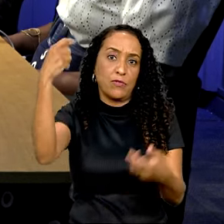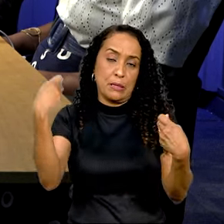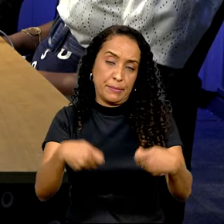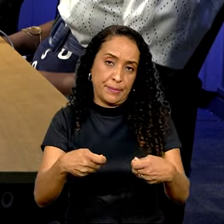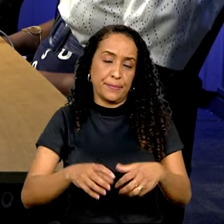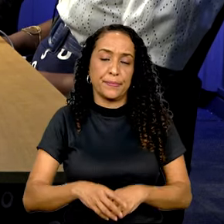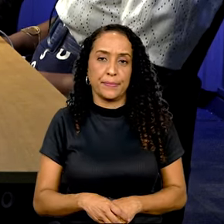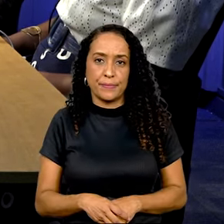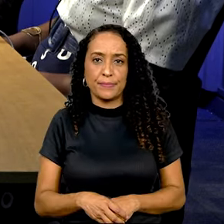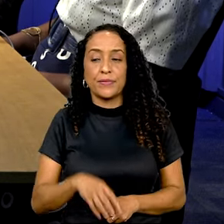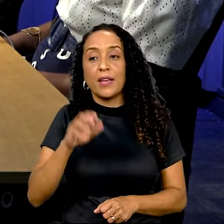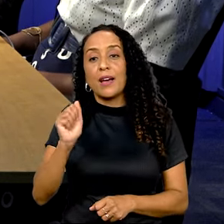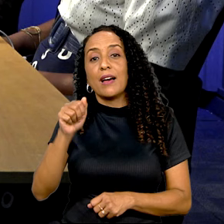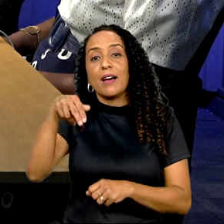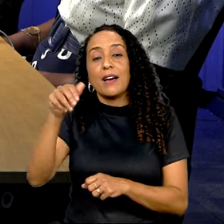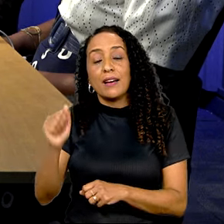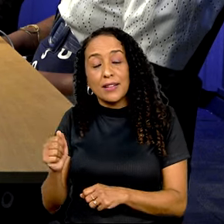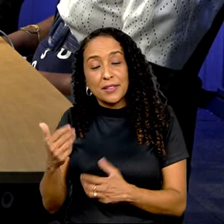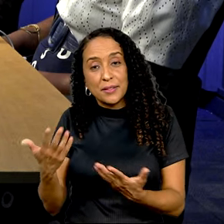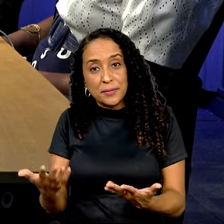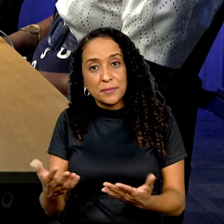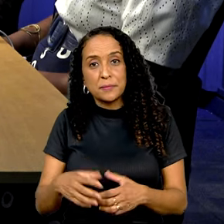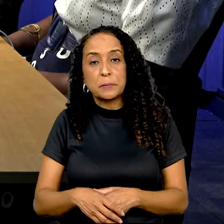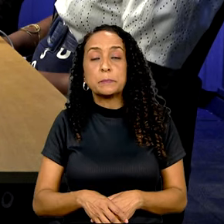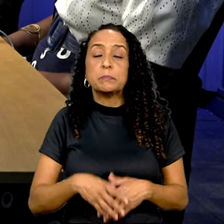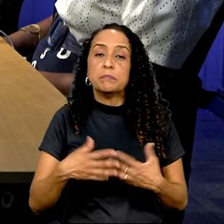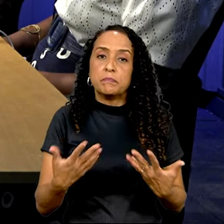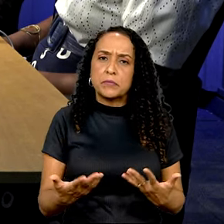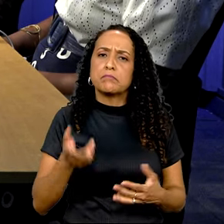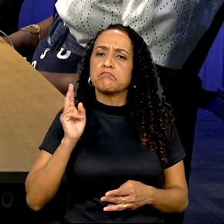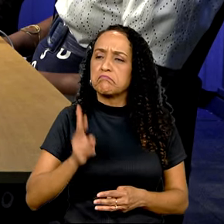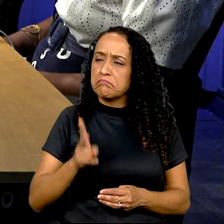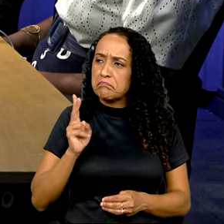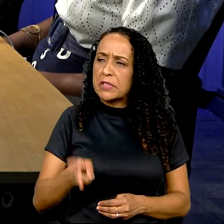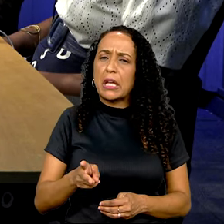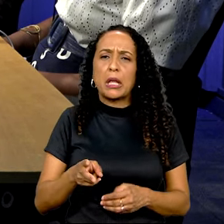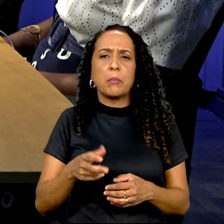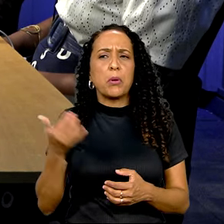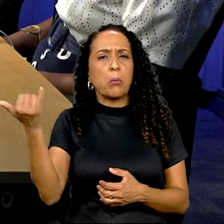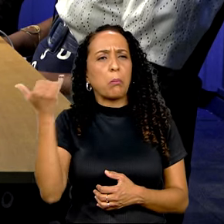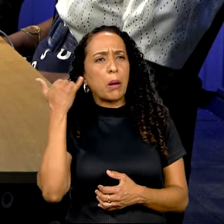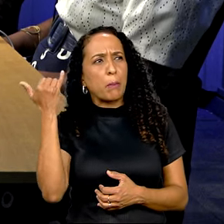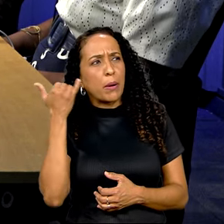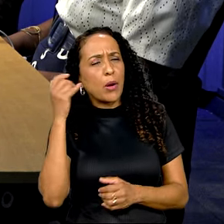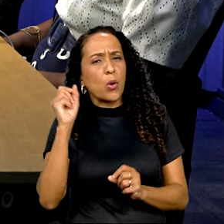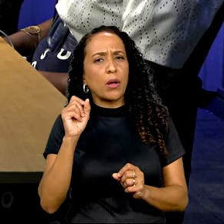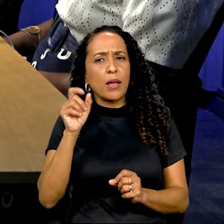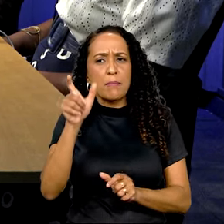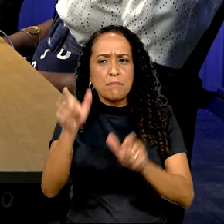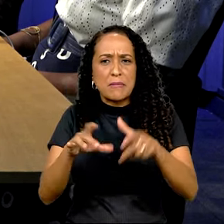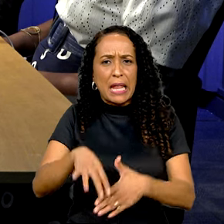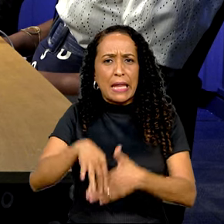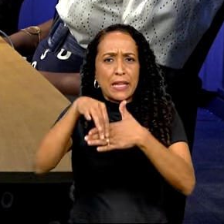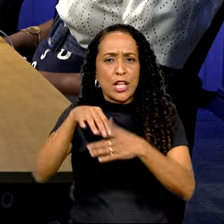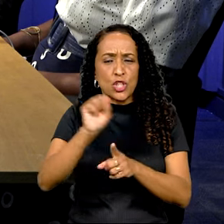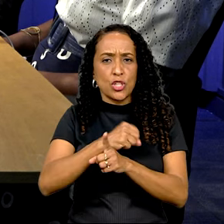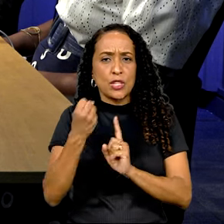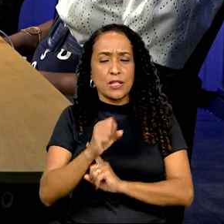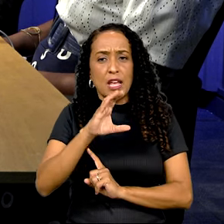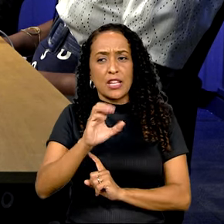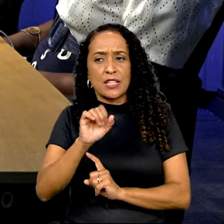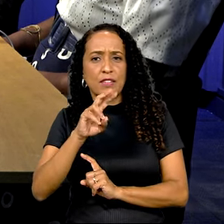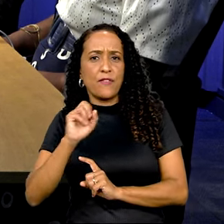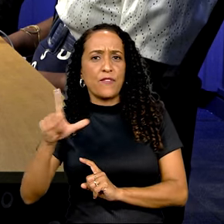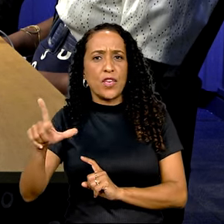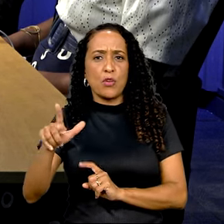resolvido né Ana Carolina bom sempre falam a gente sempre ouve muitas lideranças da sociedade